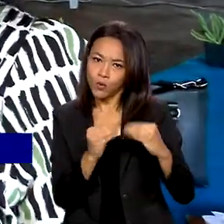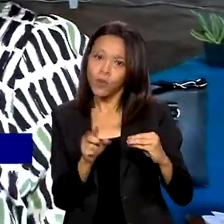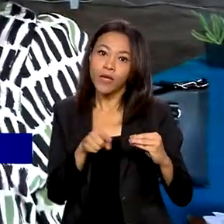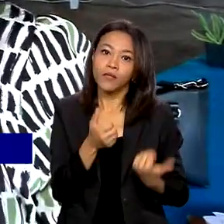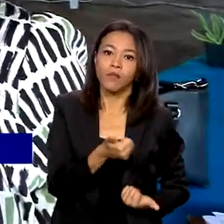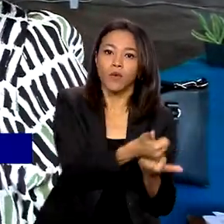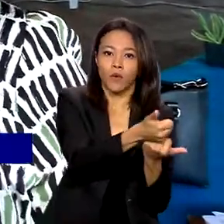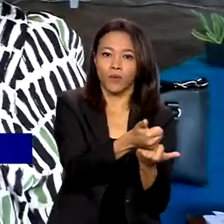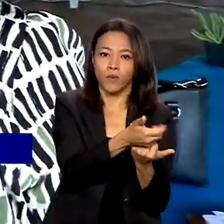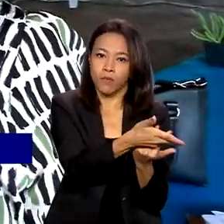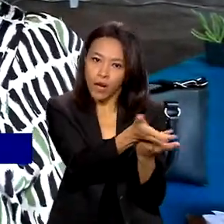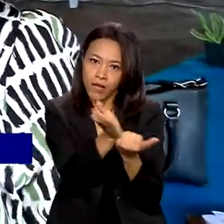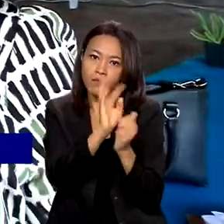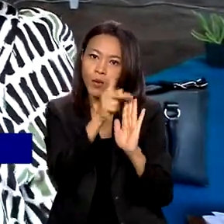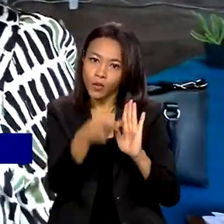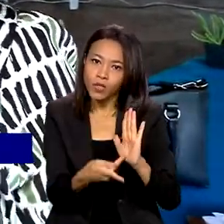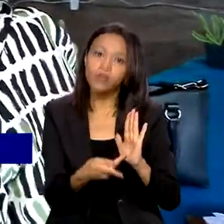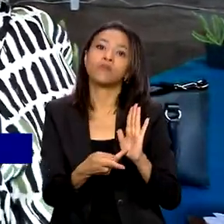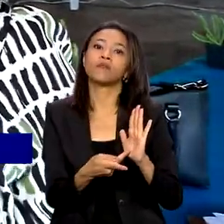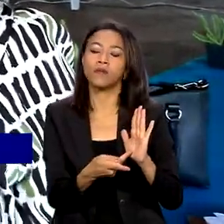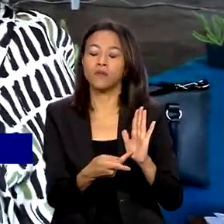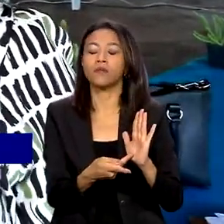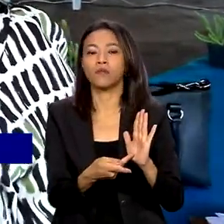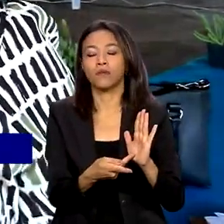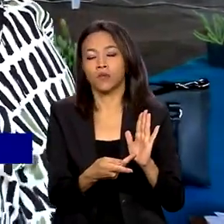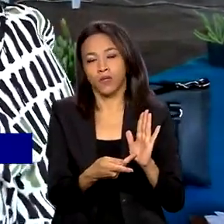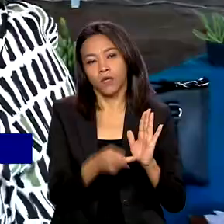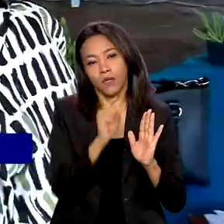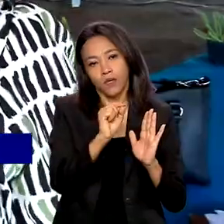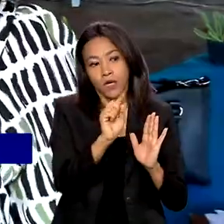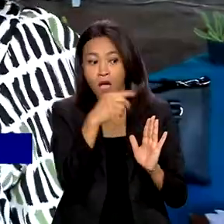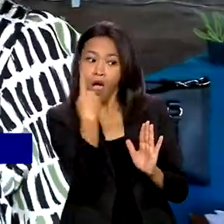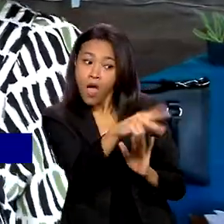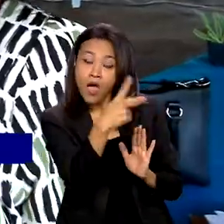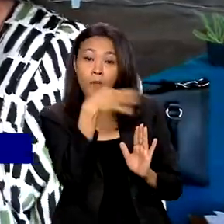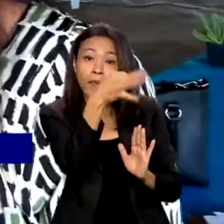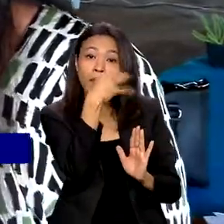apoio a esses projetos que são feitos a partir dos próprios povos indígenas.